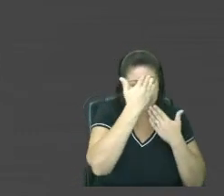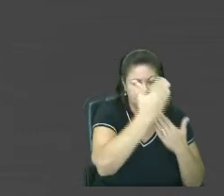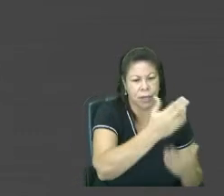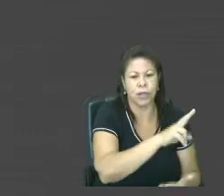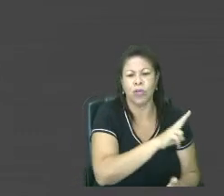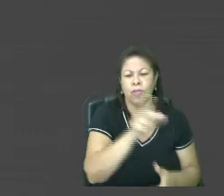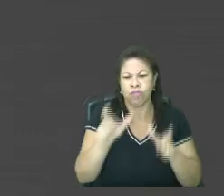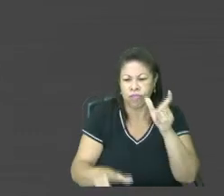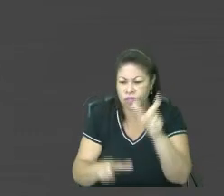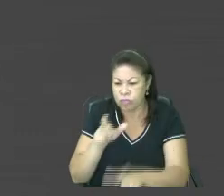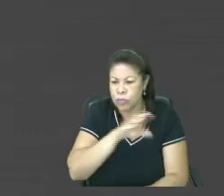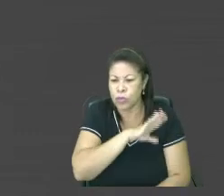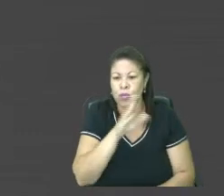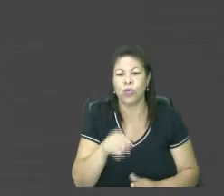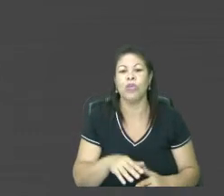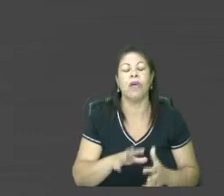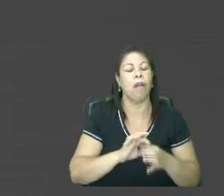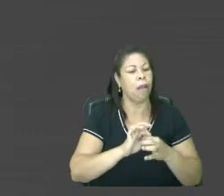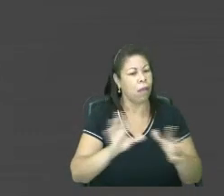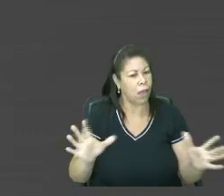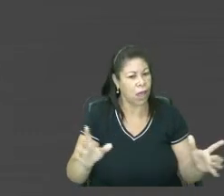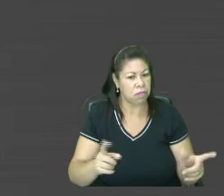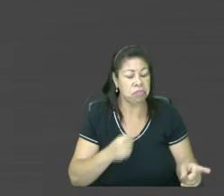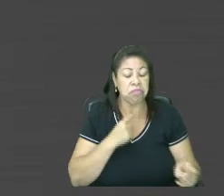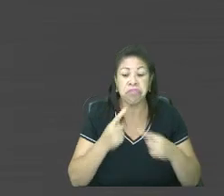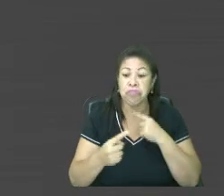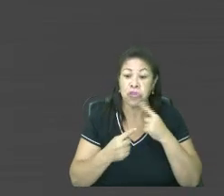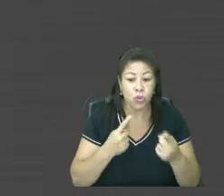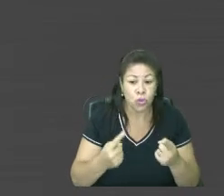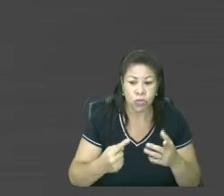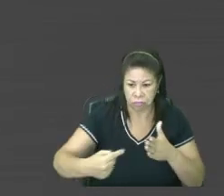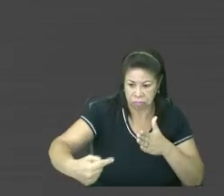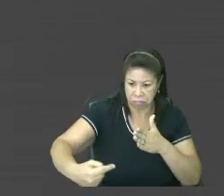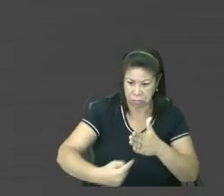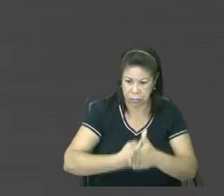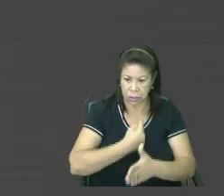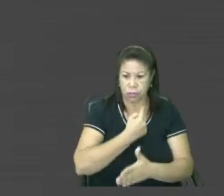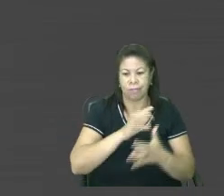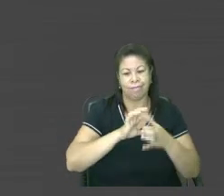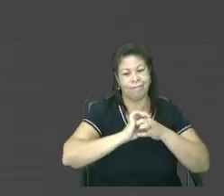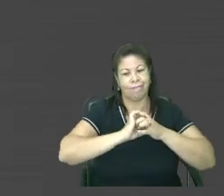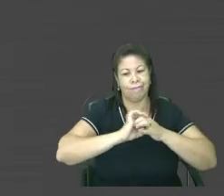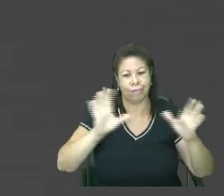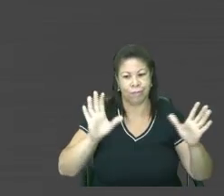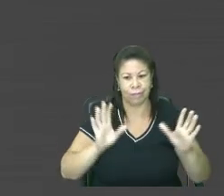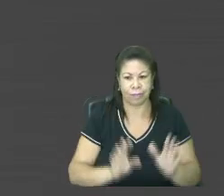e ficamos à disposição se tiver alguma dúvida.